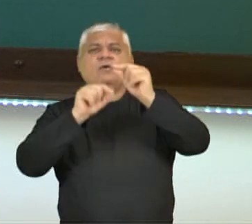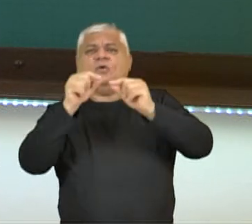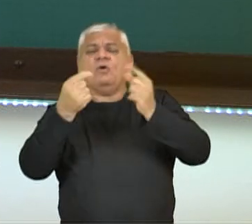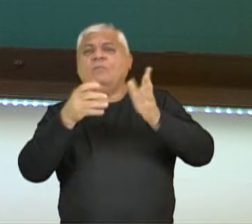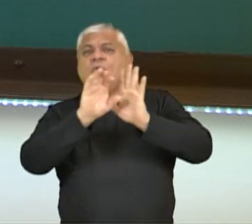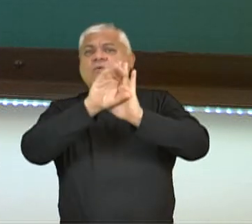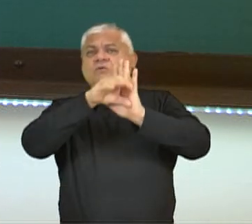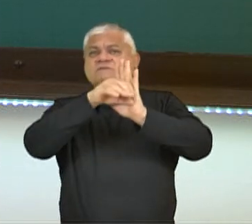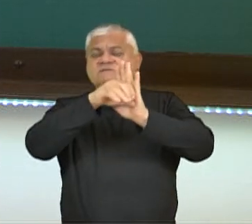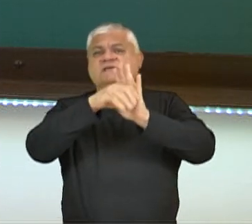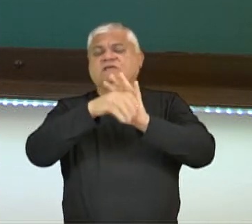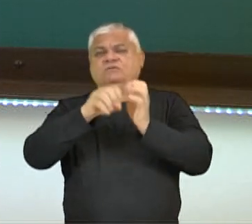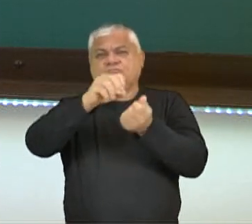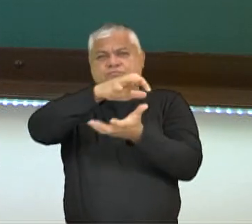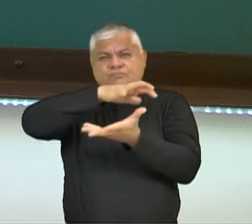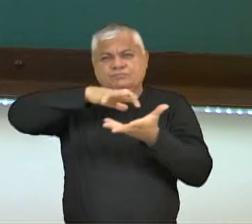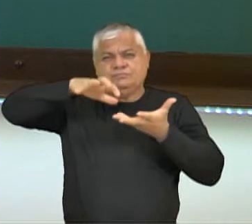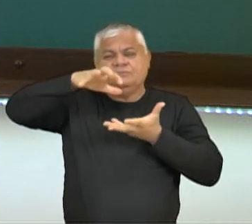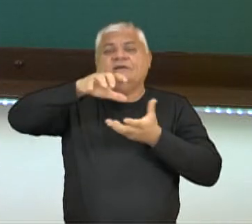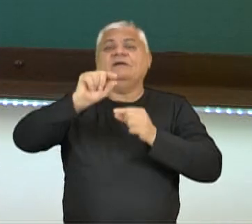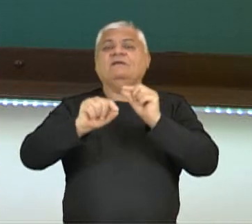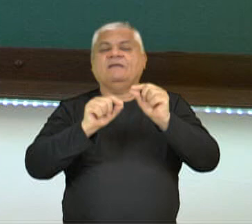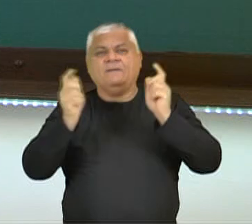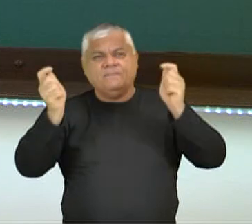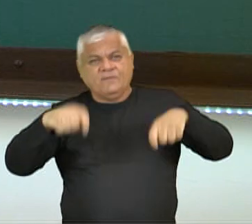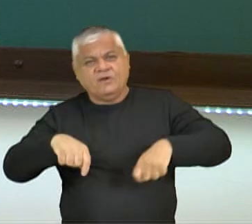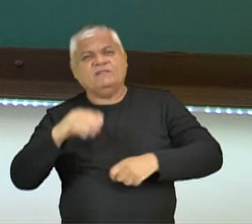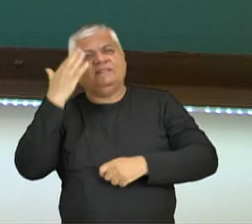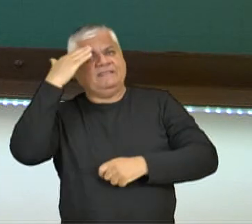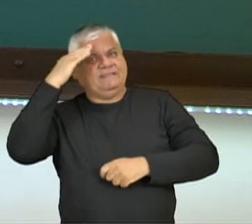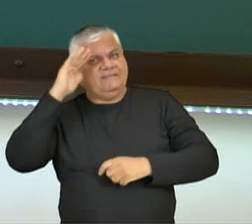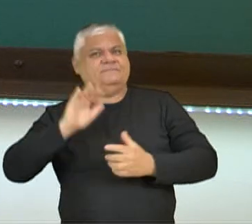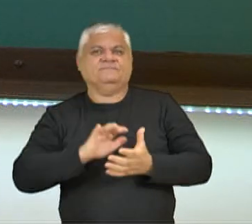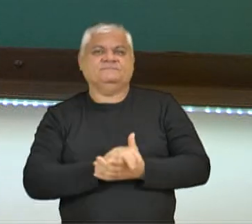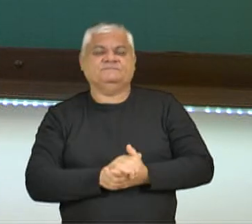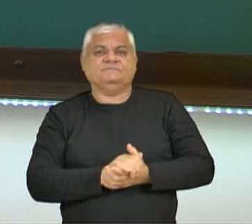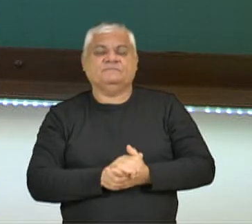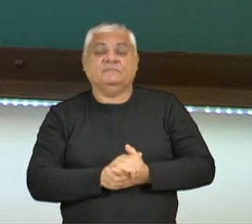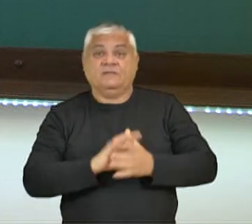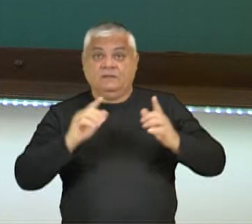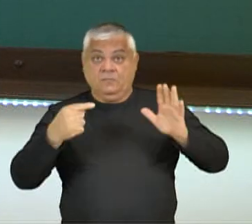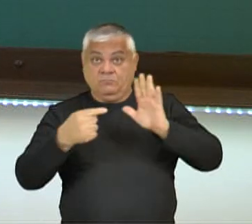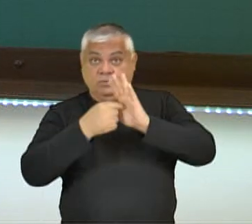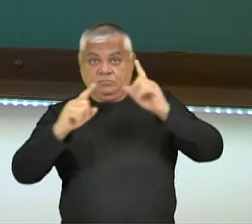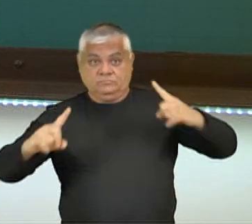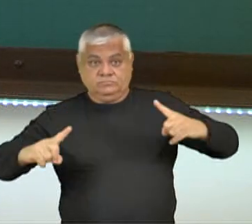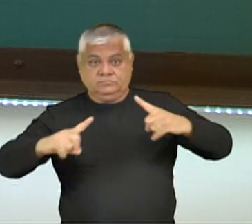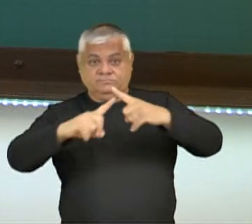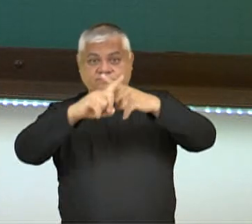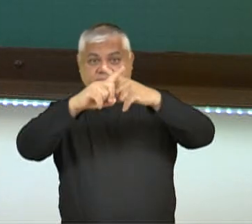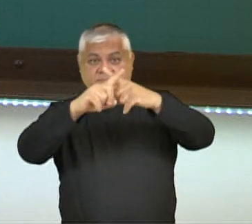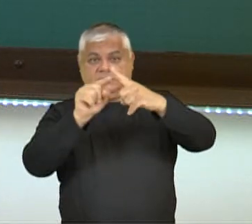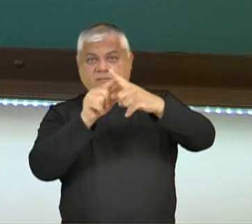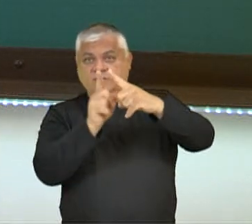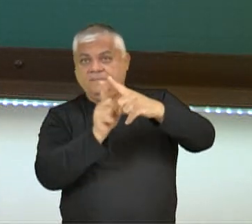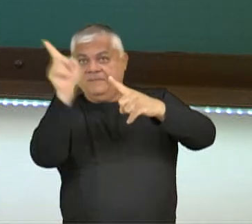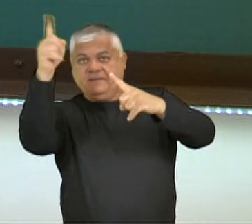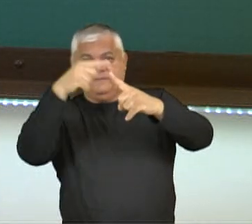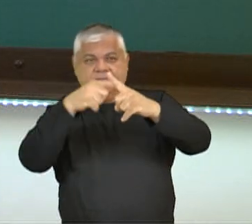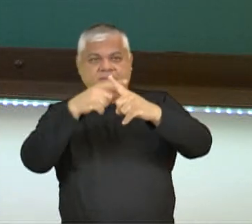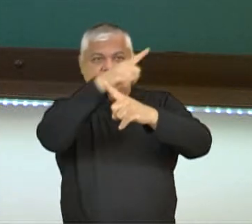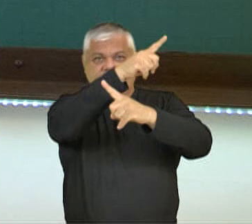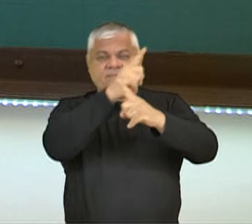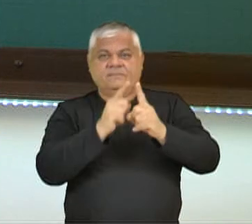conceitos de geometria, tá bom? Então, por isso que está aqui, pode ser entendido. O vértice é um ponto e desse ponto parte